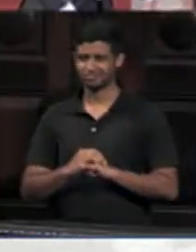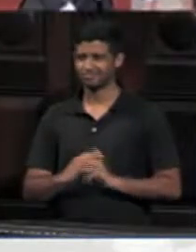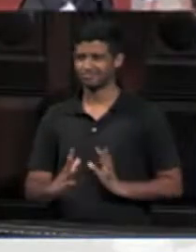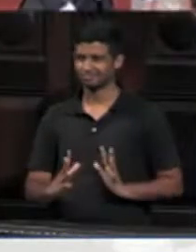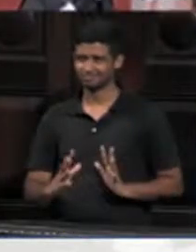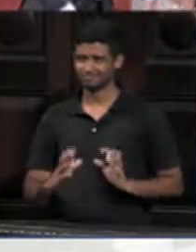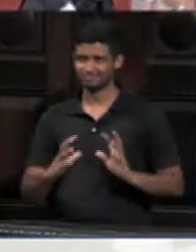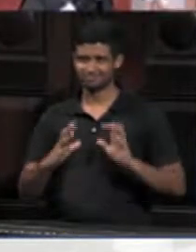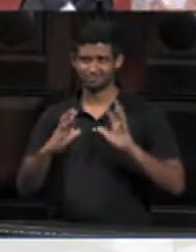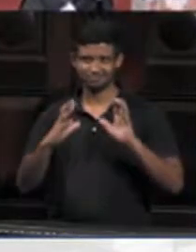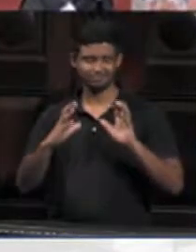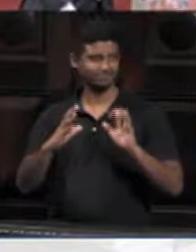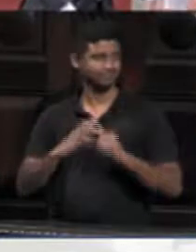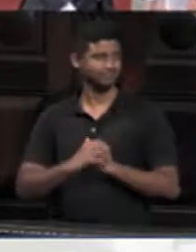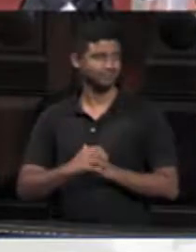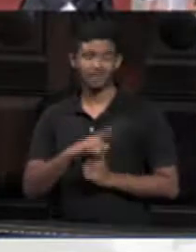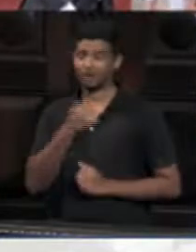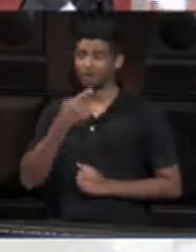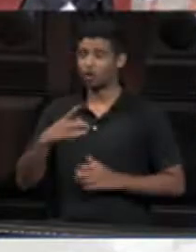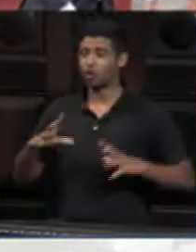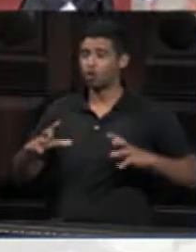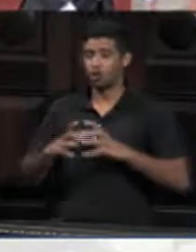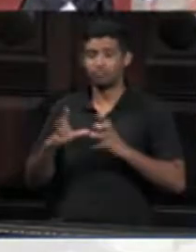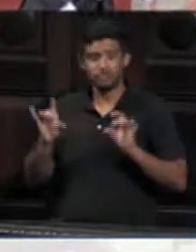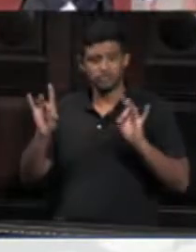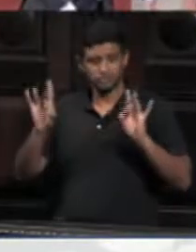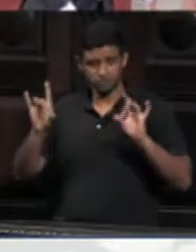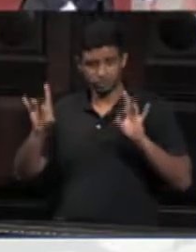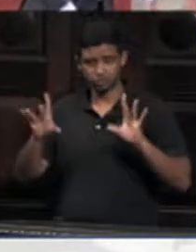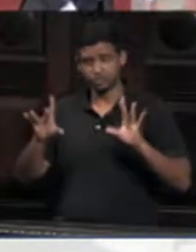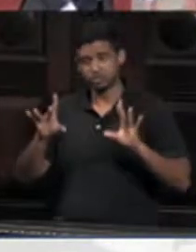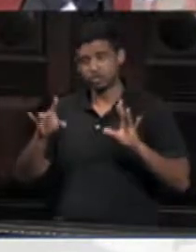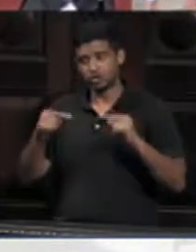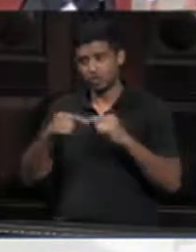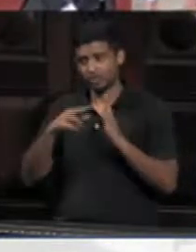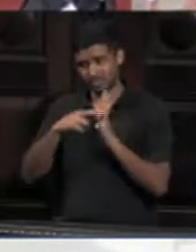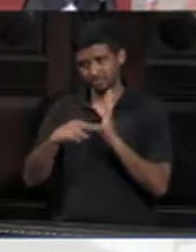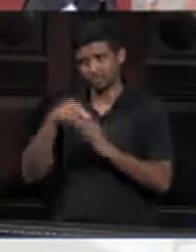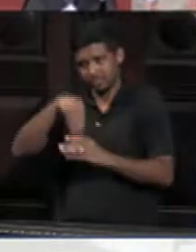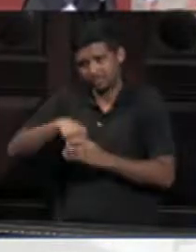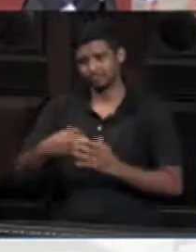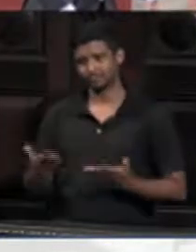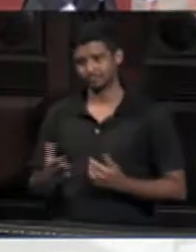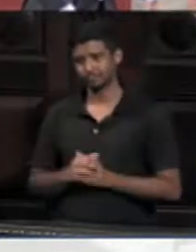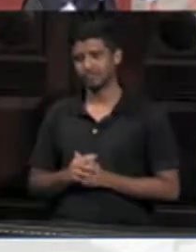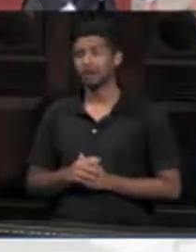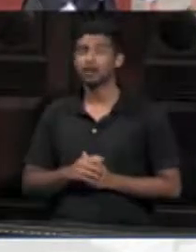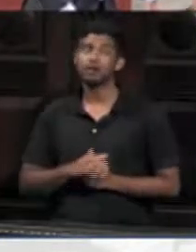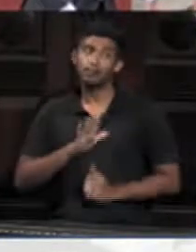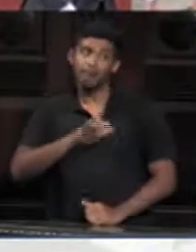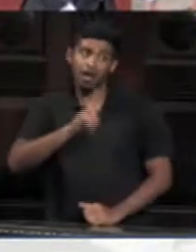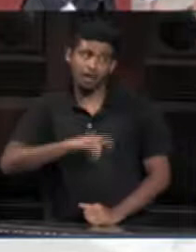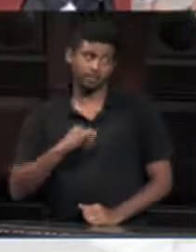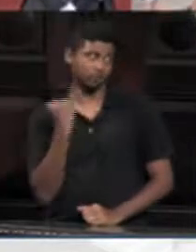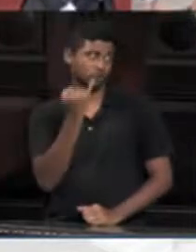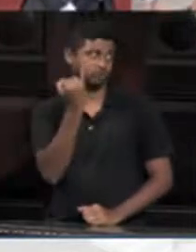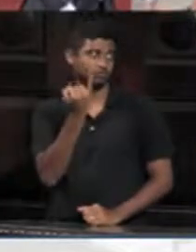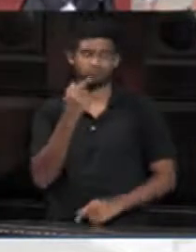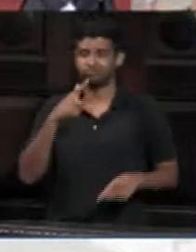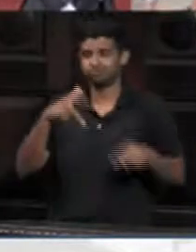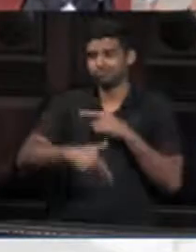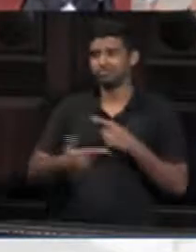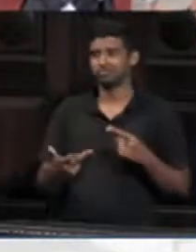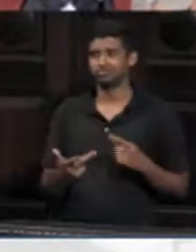comissão especial, sim, tem uma comissão especial que está revisando todo o regimento interno. Não, mas então, mas é importante. Não,